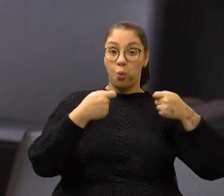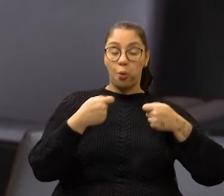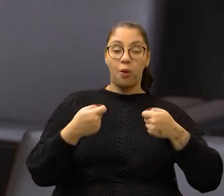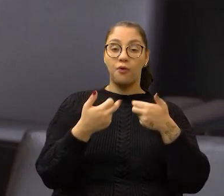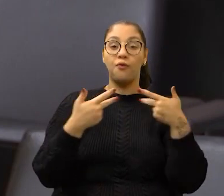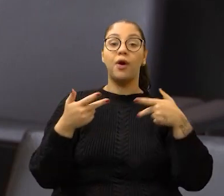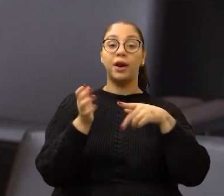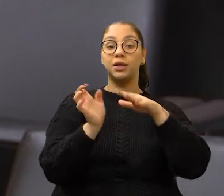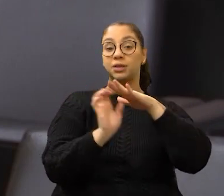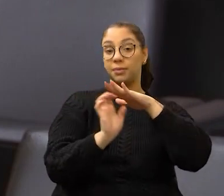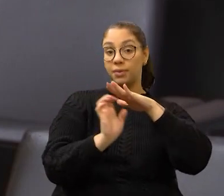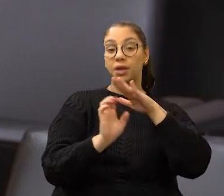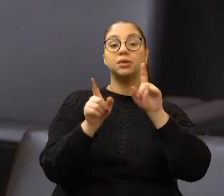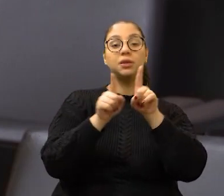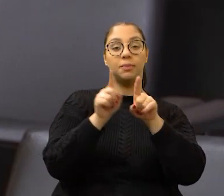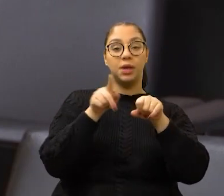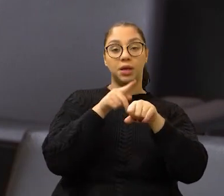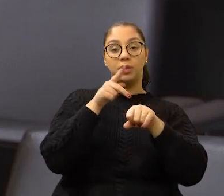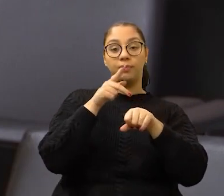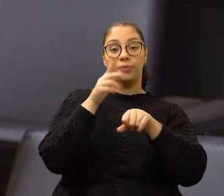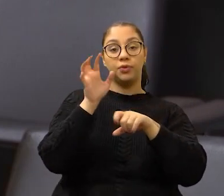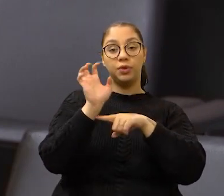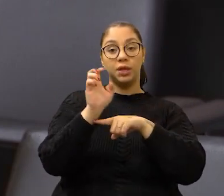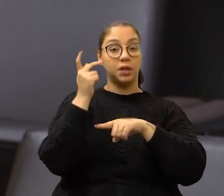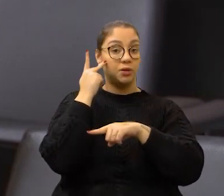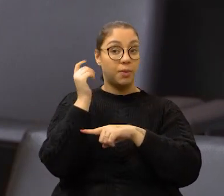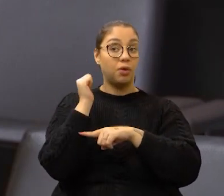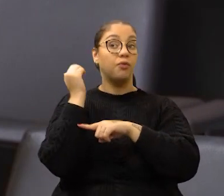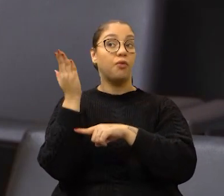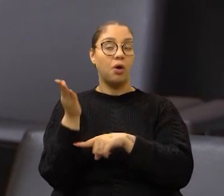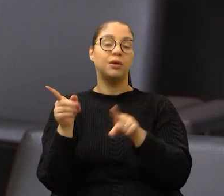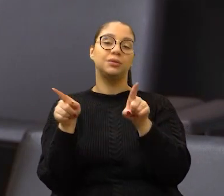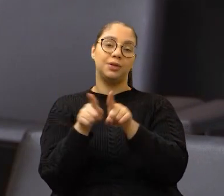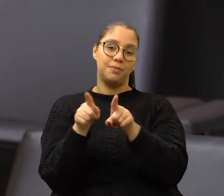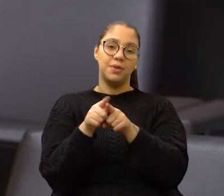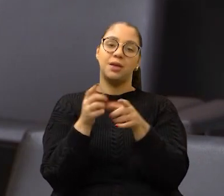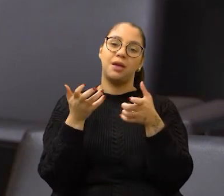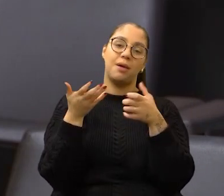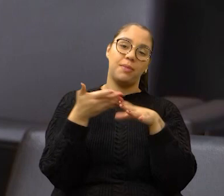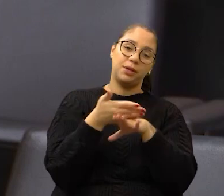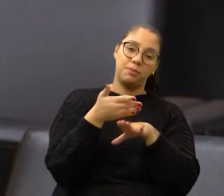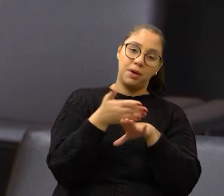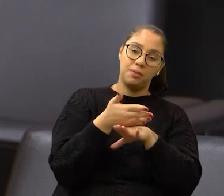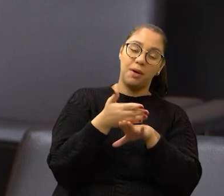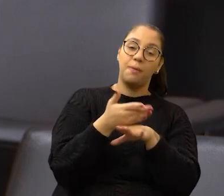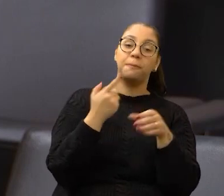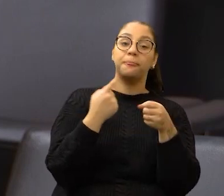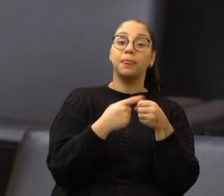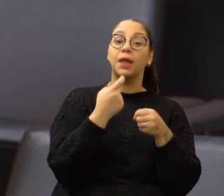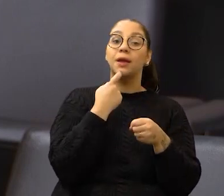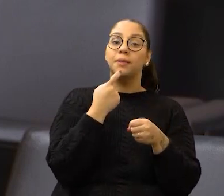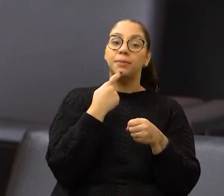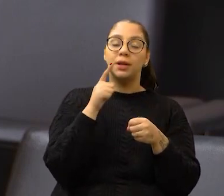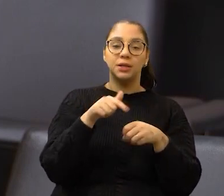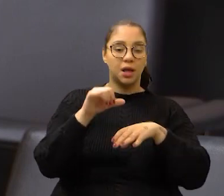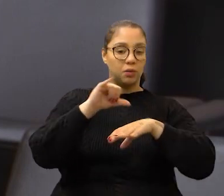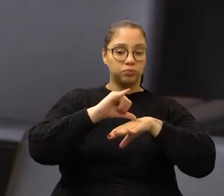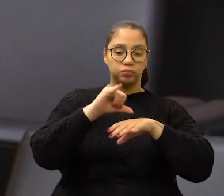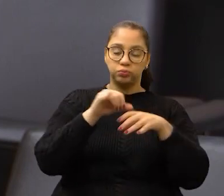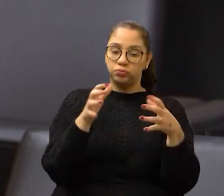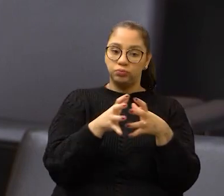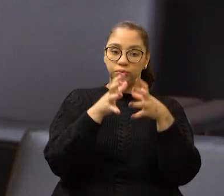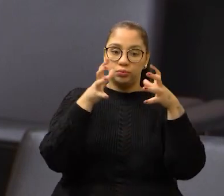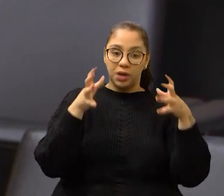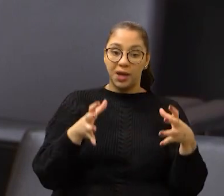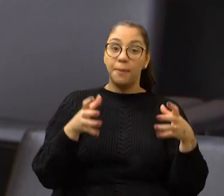muitas empresas, inclusive fora de São Paulo, querem participar. Vai ser nós temos dito, Campinas, por ser uma metrópole,